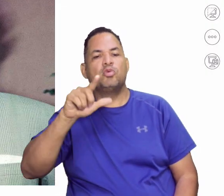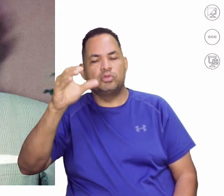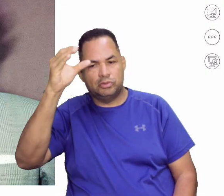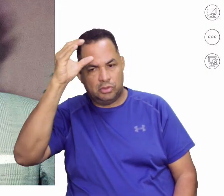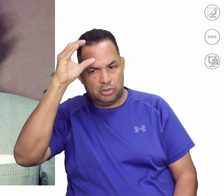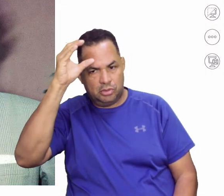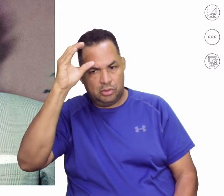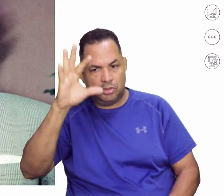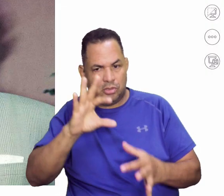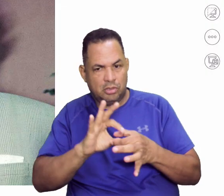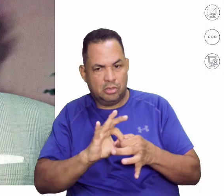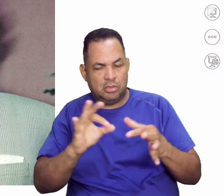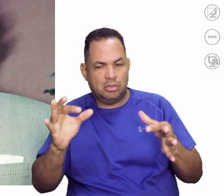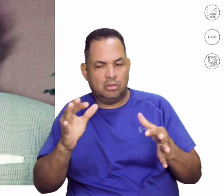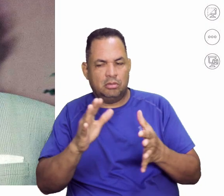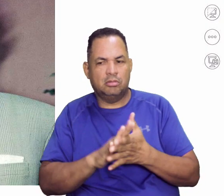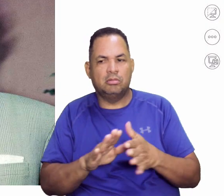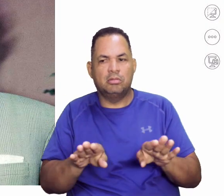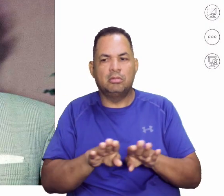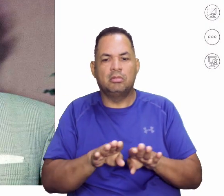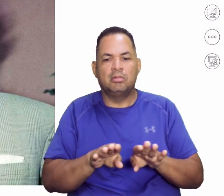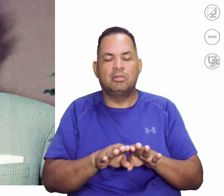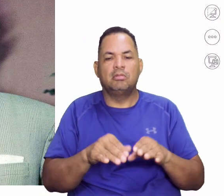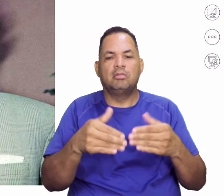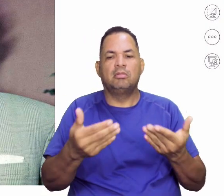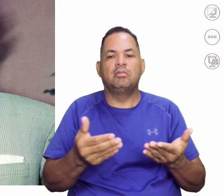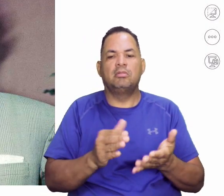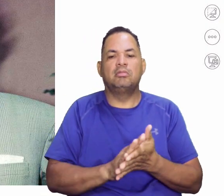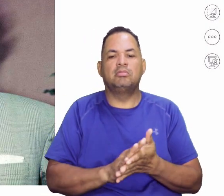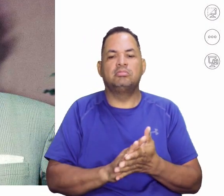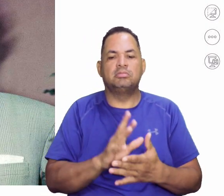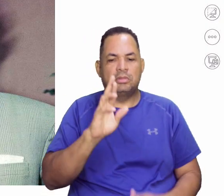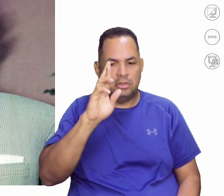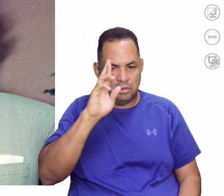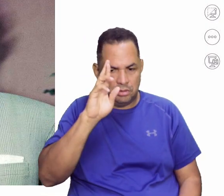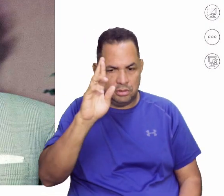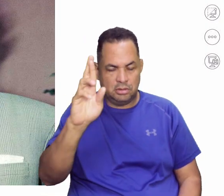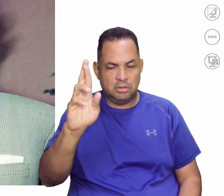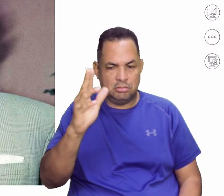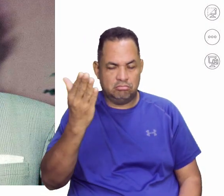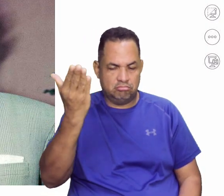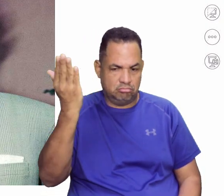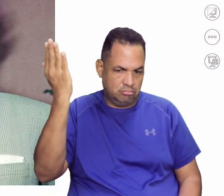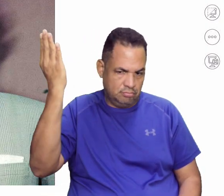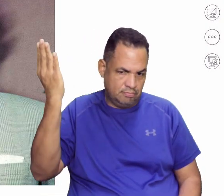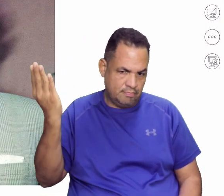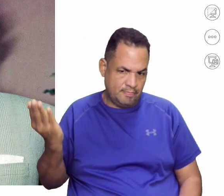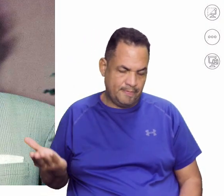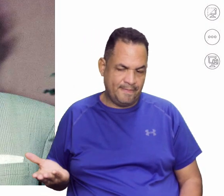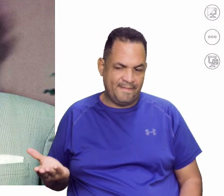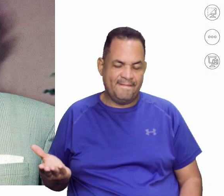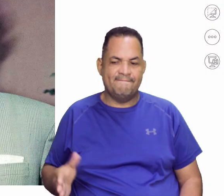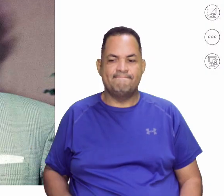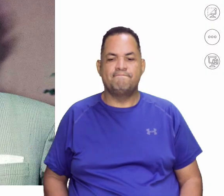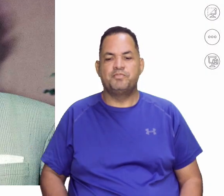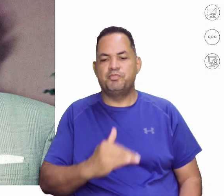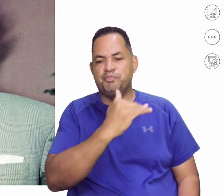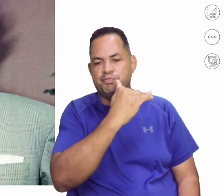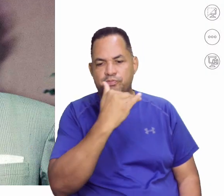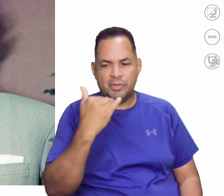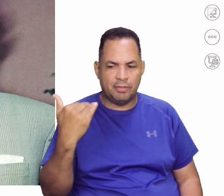independência e mais uma vez, assim como Mahatma Gandhi é o líder desse movimento, ele vai